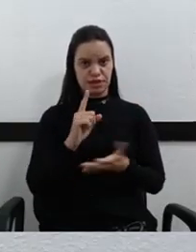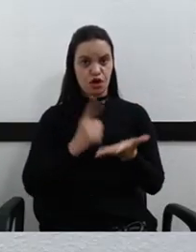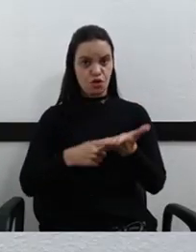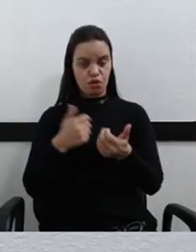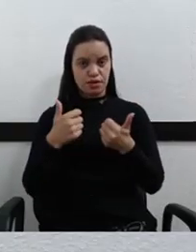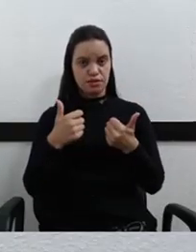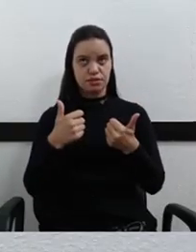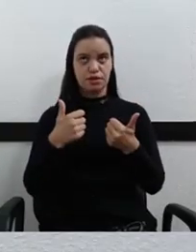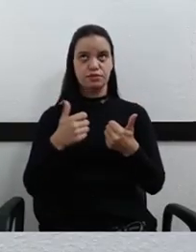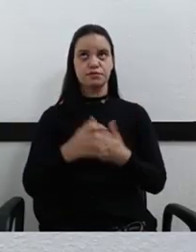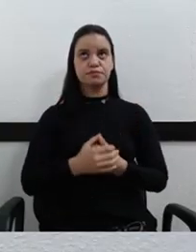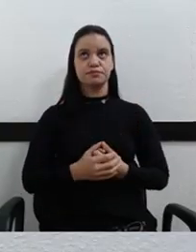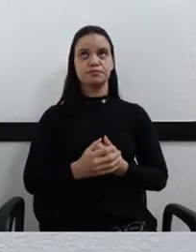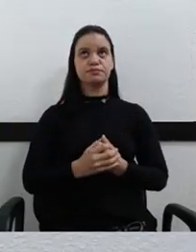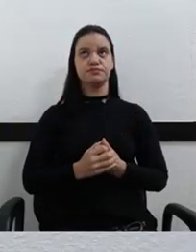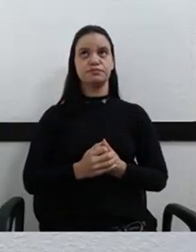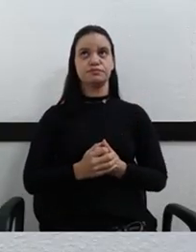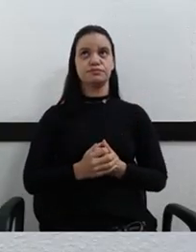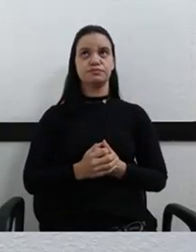acordo, tá?